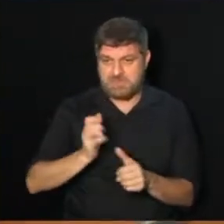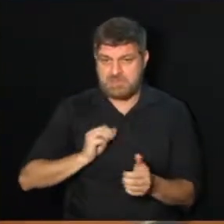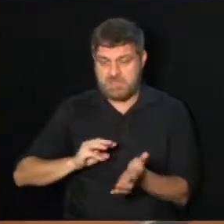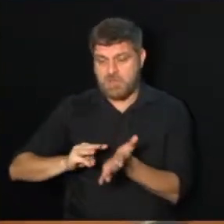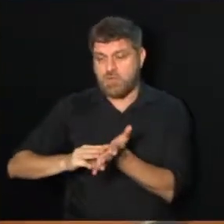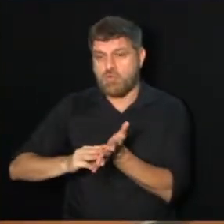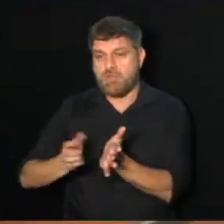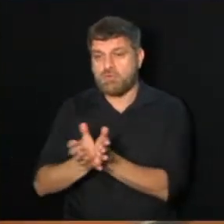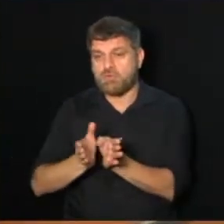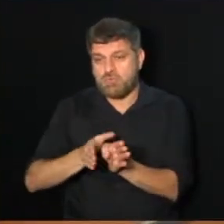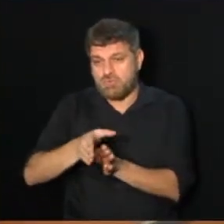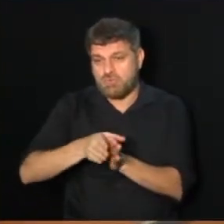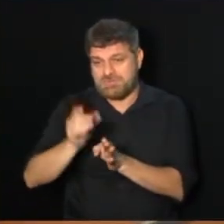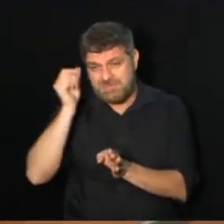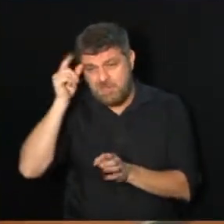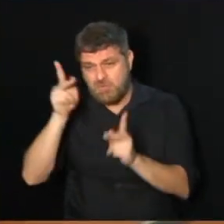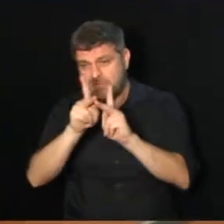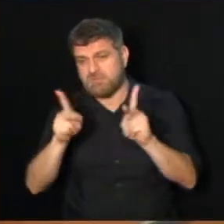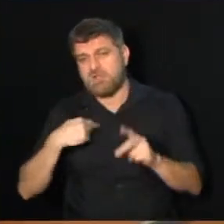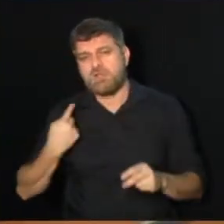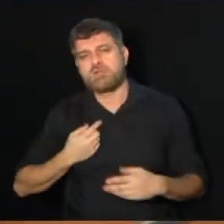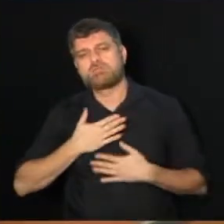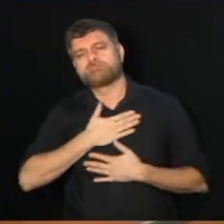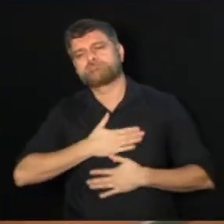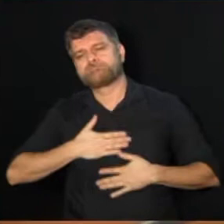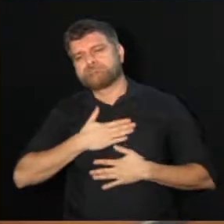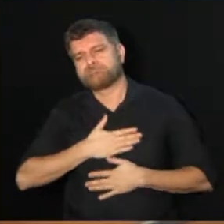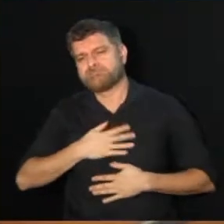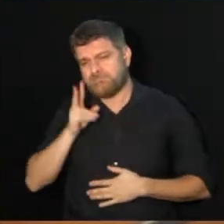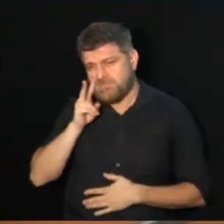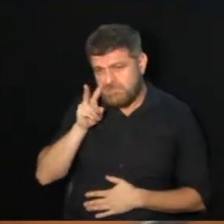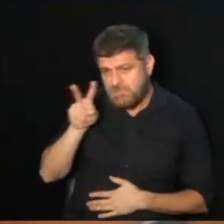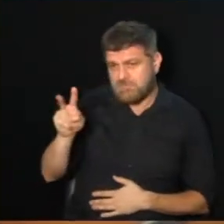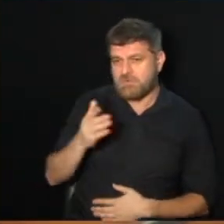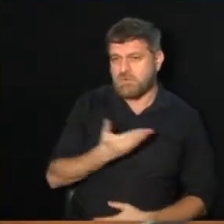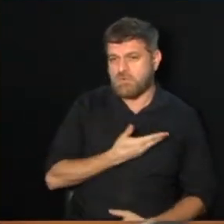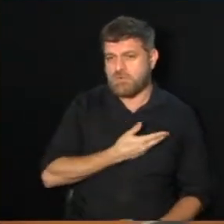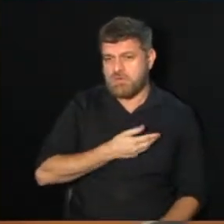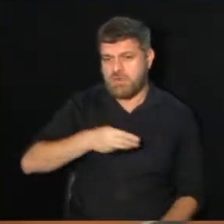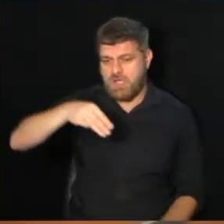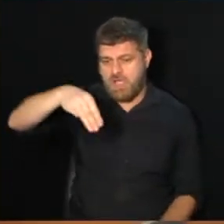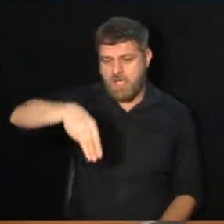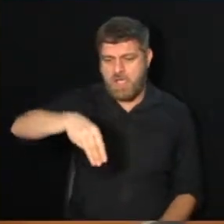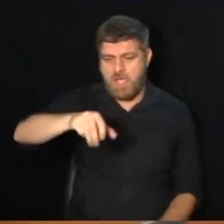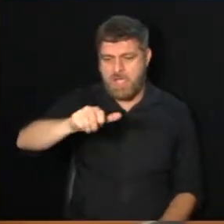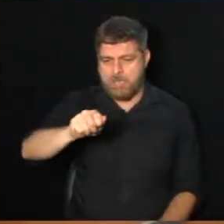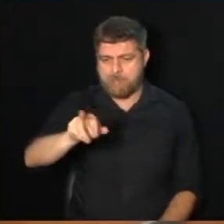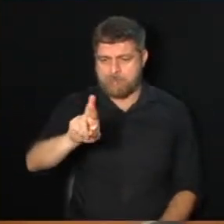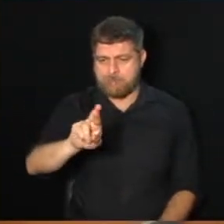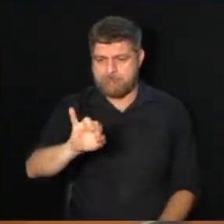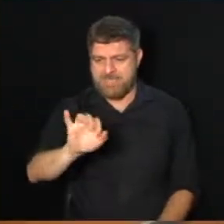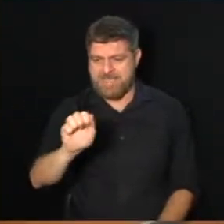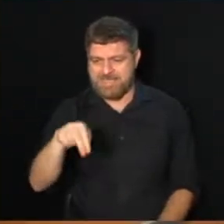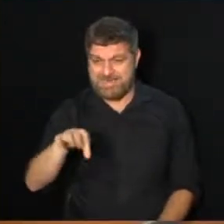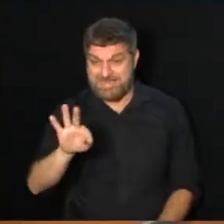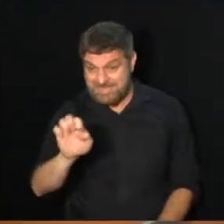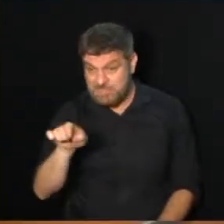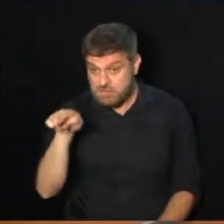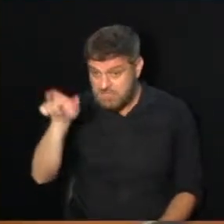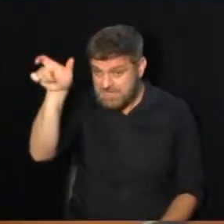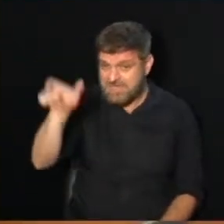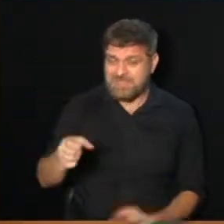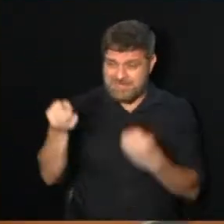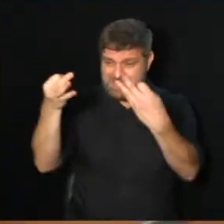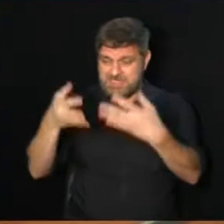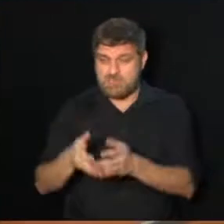estão aqui, bastante grato com a fala do nosso companheiro Mariante, que já cita a importância do